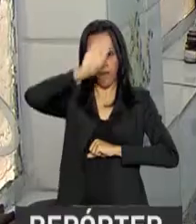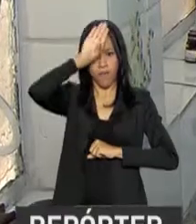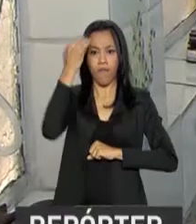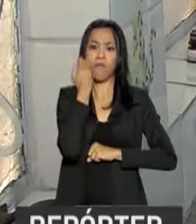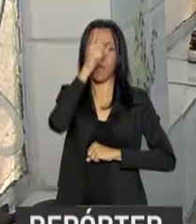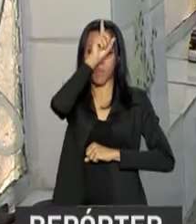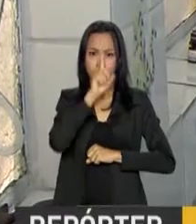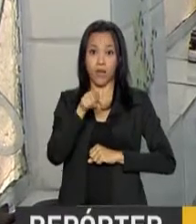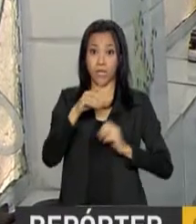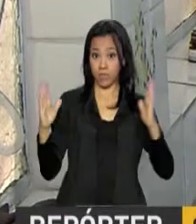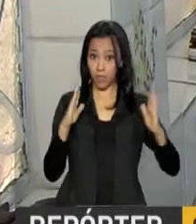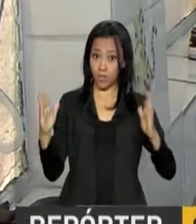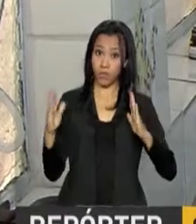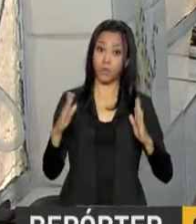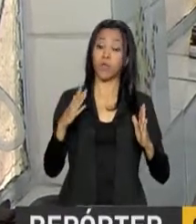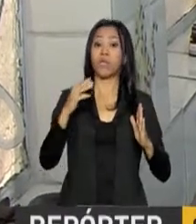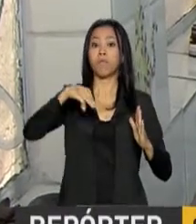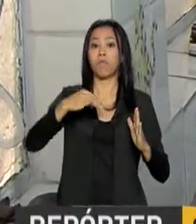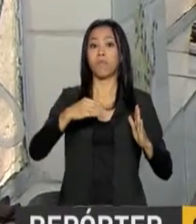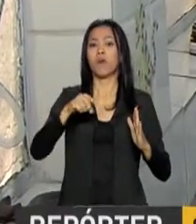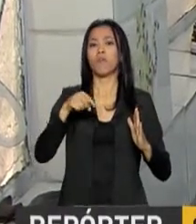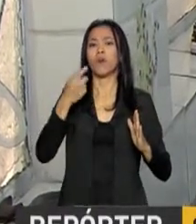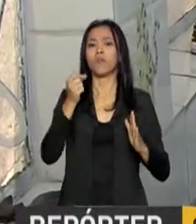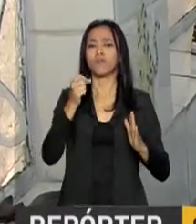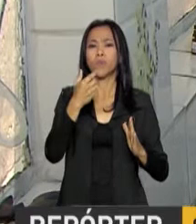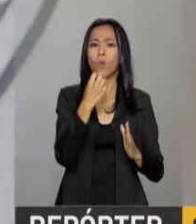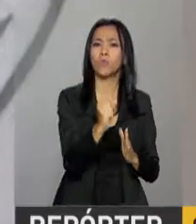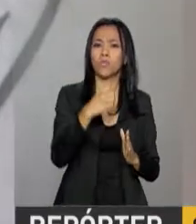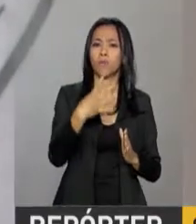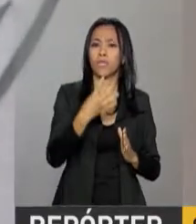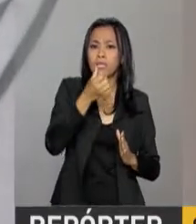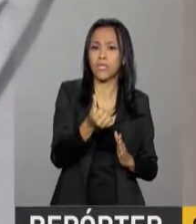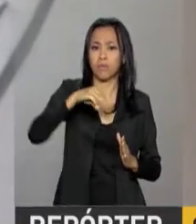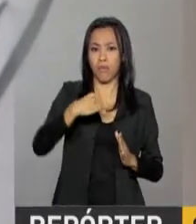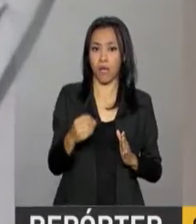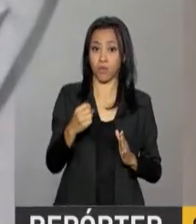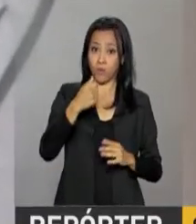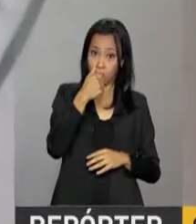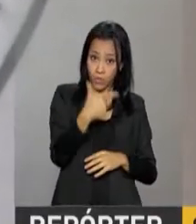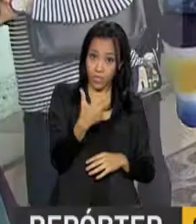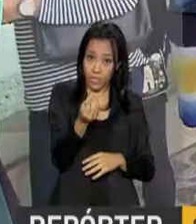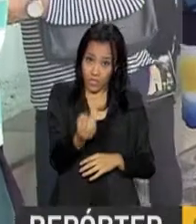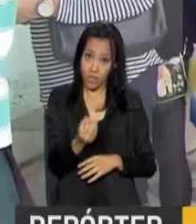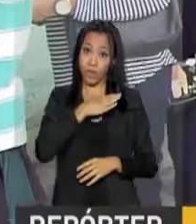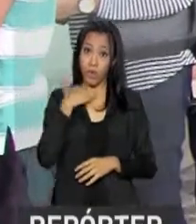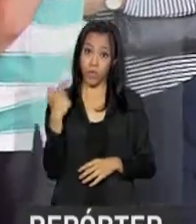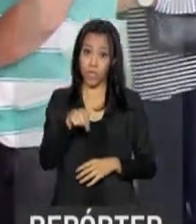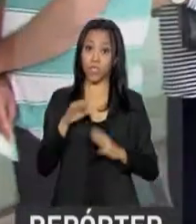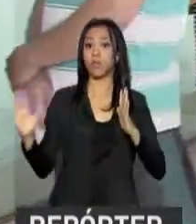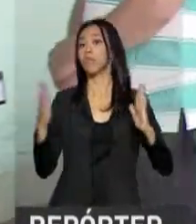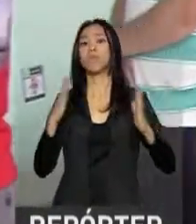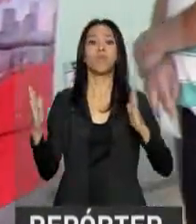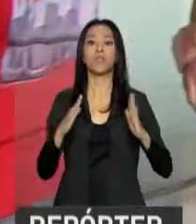2018 foram confirmados 846 casos da doença com 260 mortes nesse período foram notificados